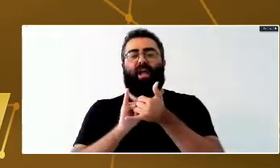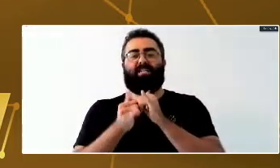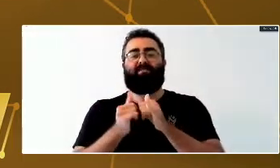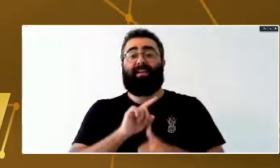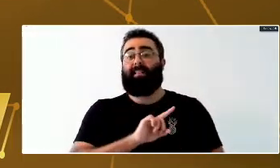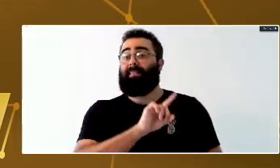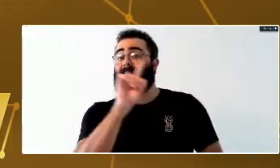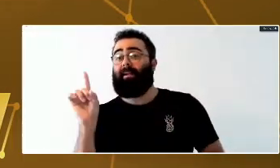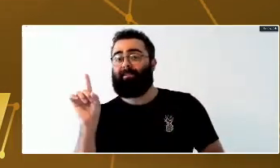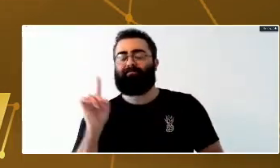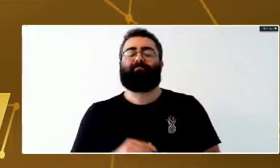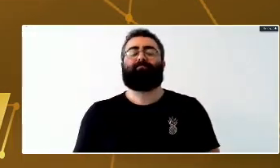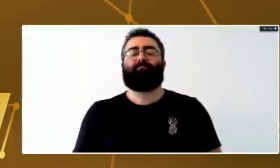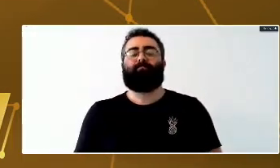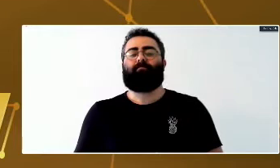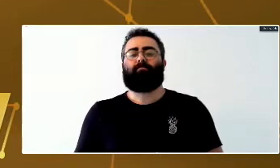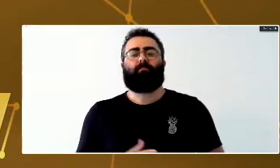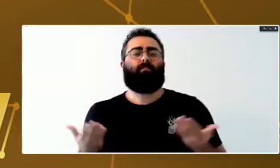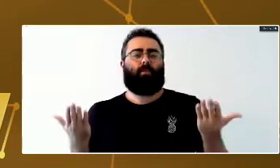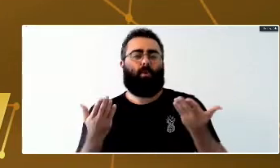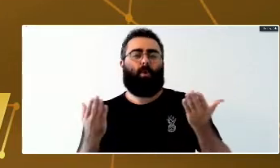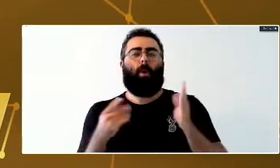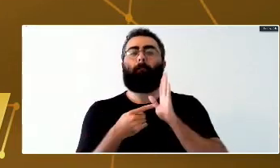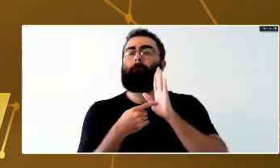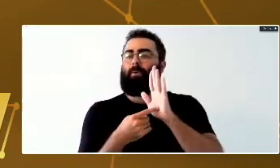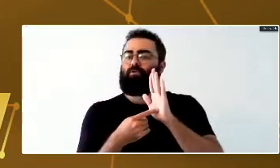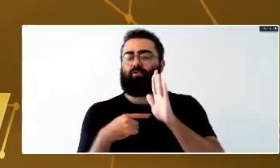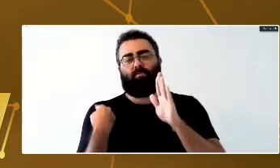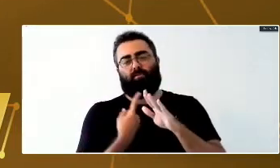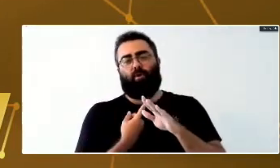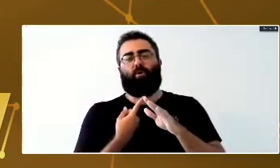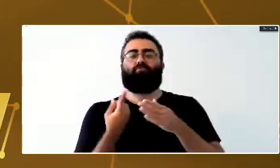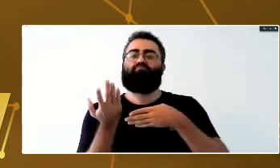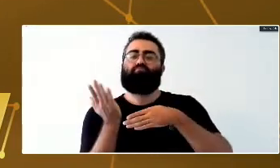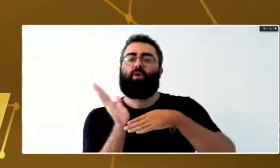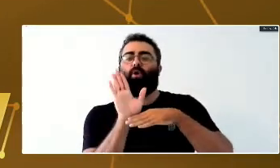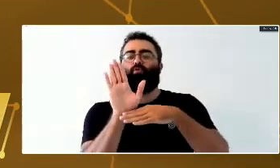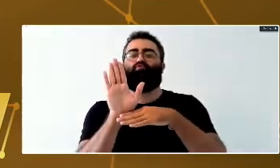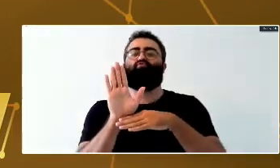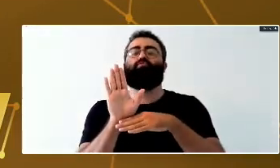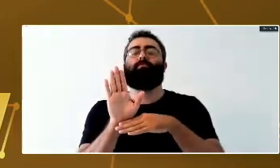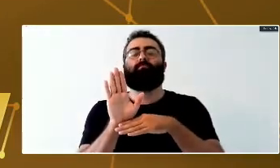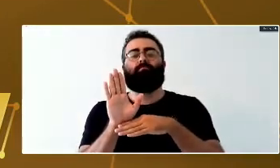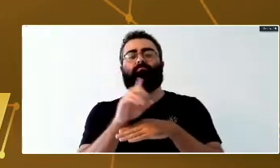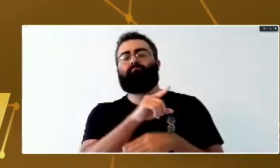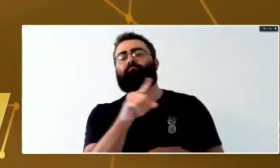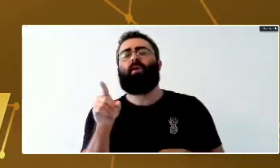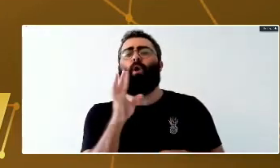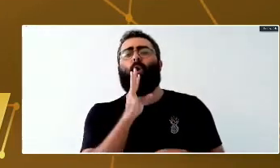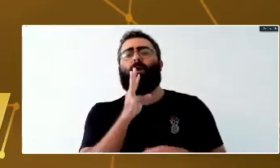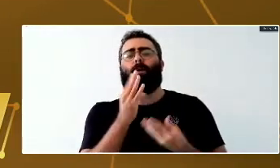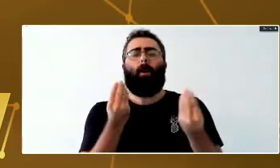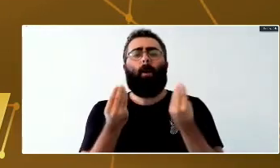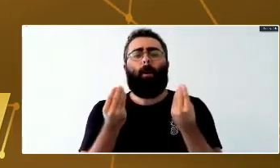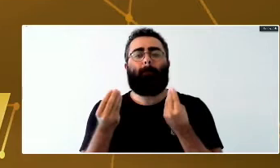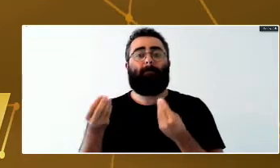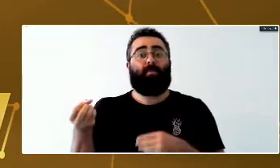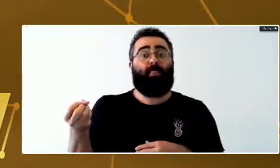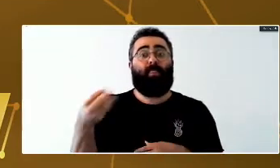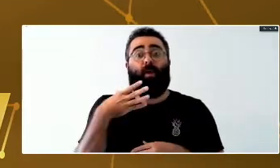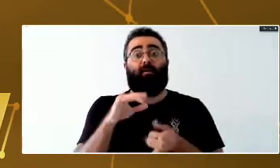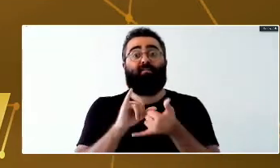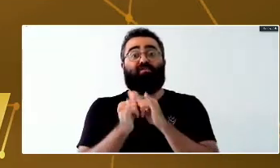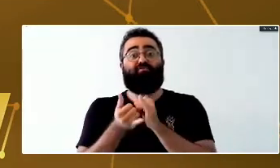mostrar as nossas contribuições, né, para essa nova fase de modernização, de trazer